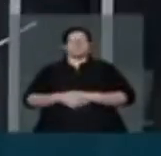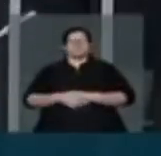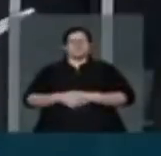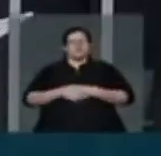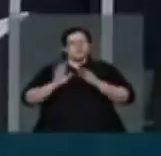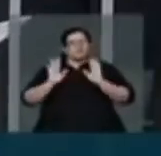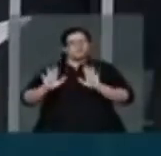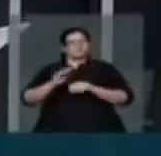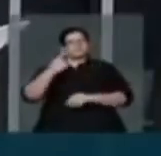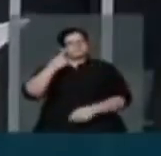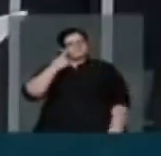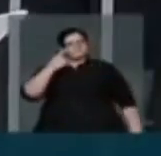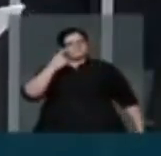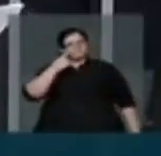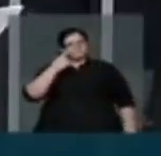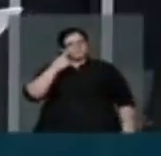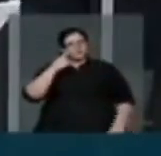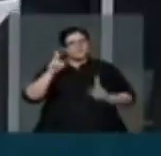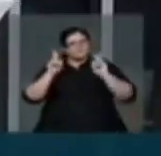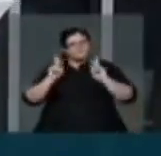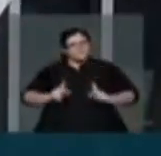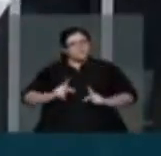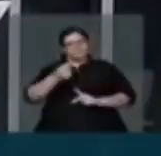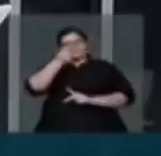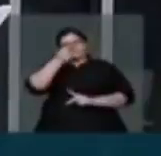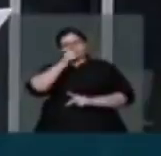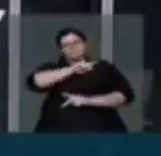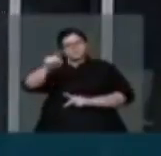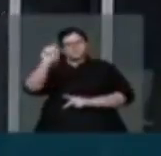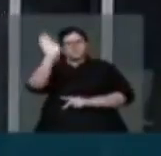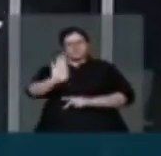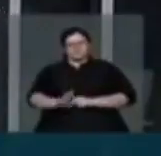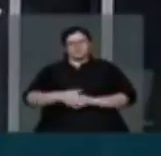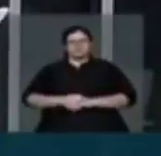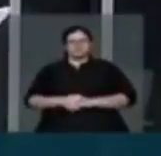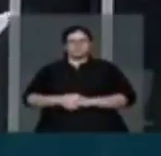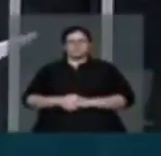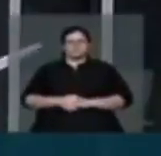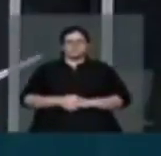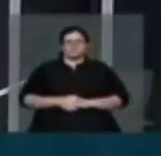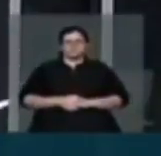Senhoras e senhores, povo cristão e evangélico deste Brasil,